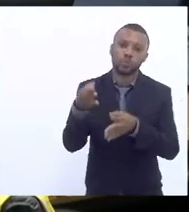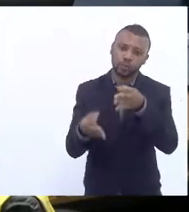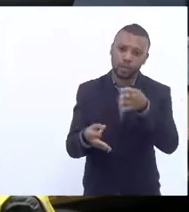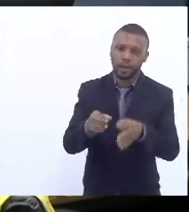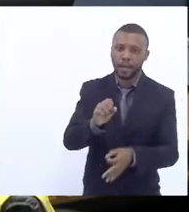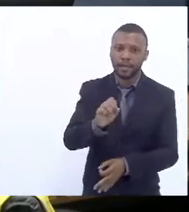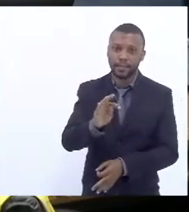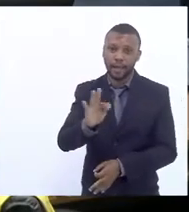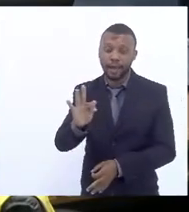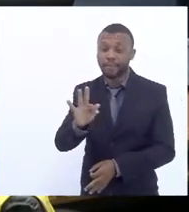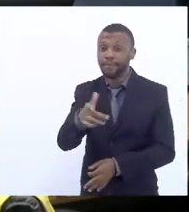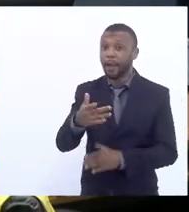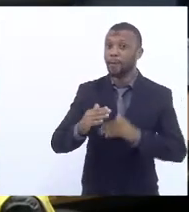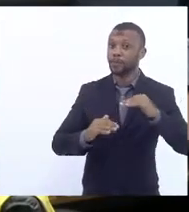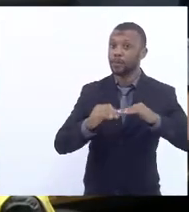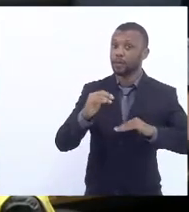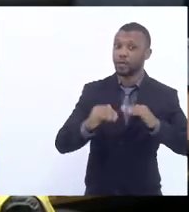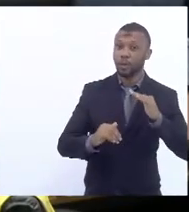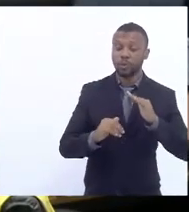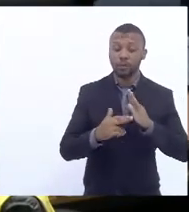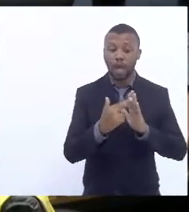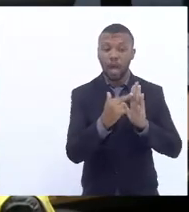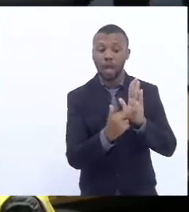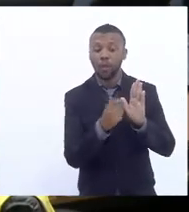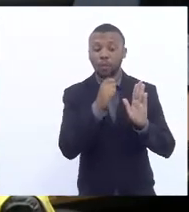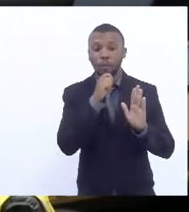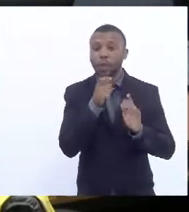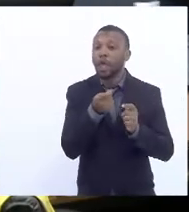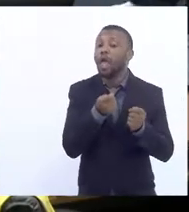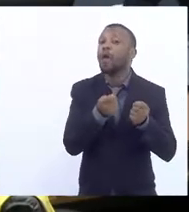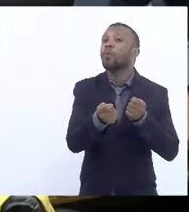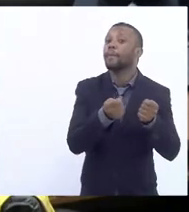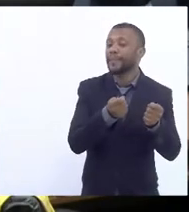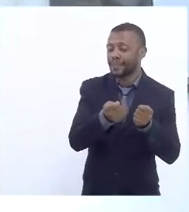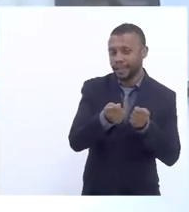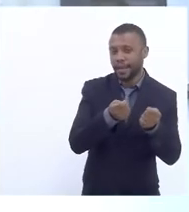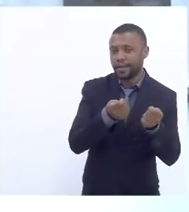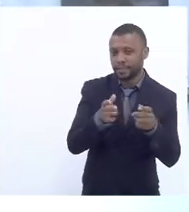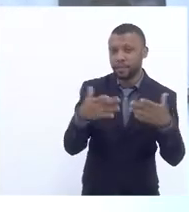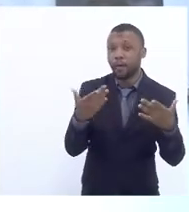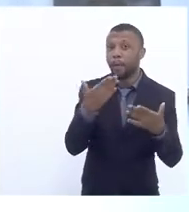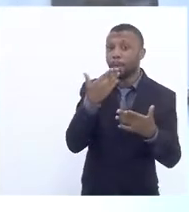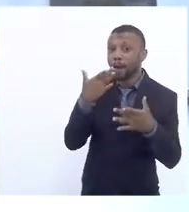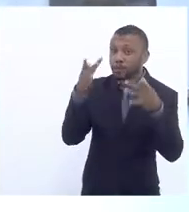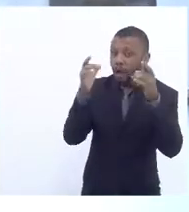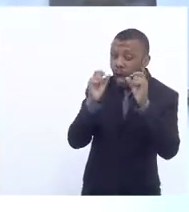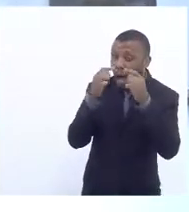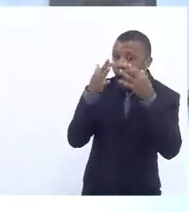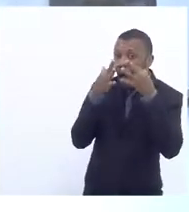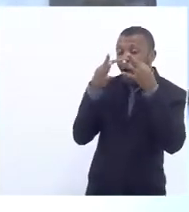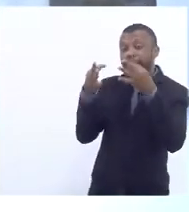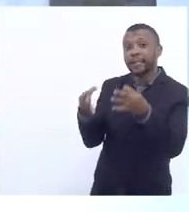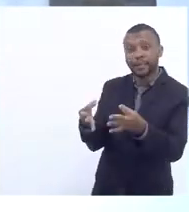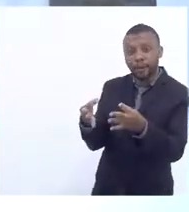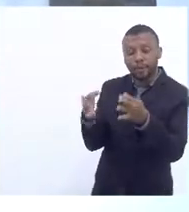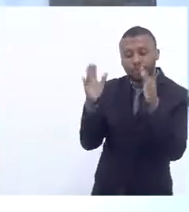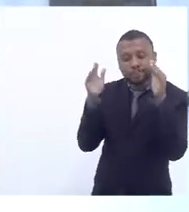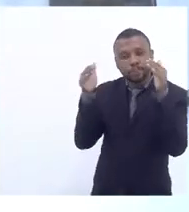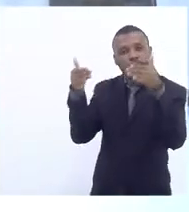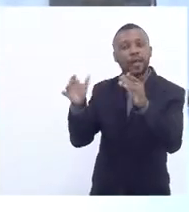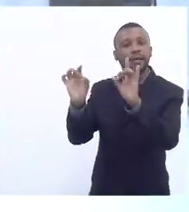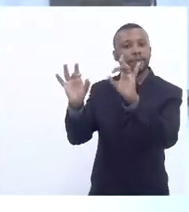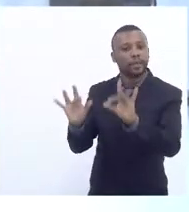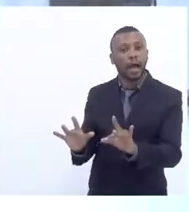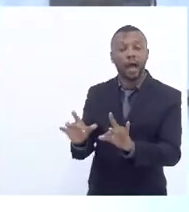não regulamentada aqui no nosso estado. Então, peço atenção especial dos deputados e deputadas a esses profissionais